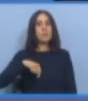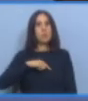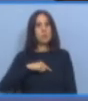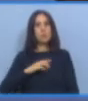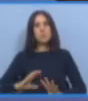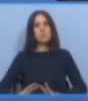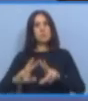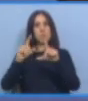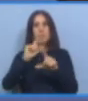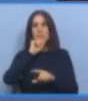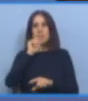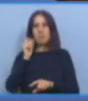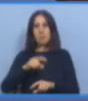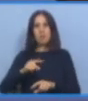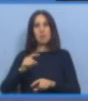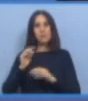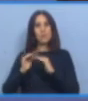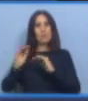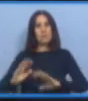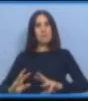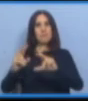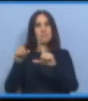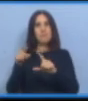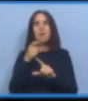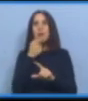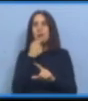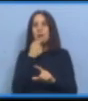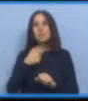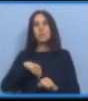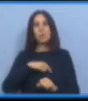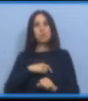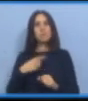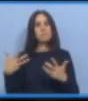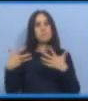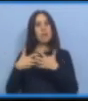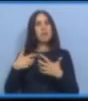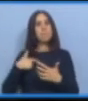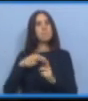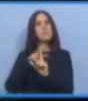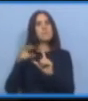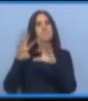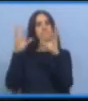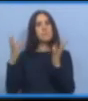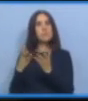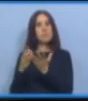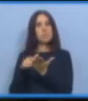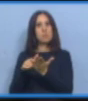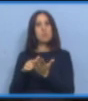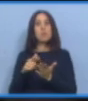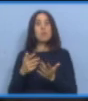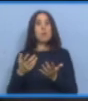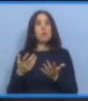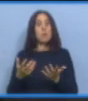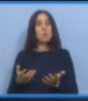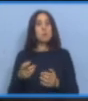ter um desenvolvimento sustentável se tivermos uma visão integrada, abrangente,